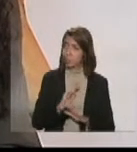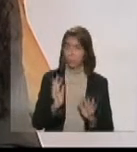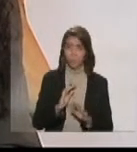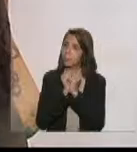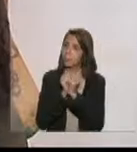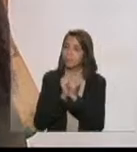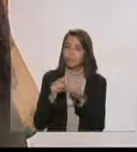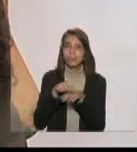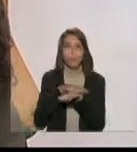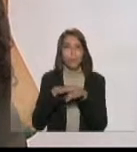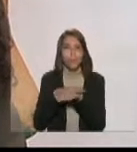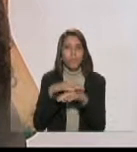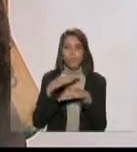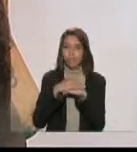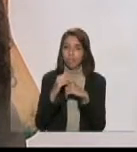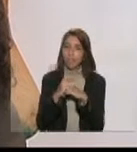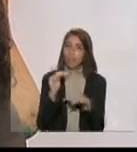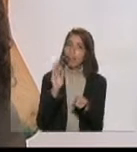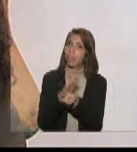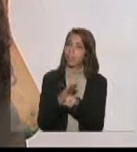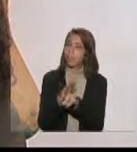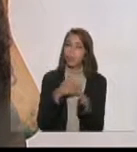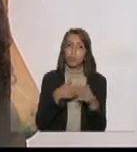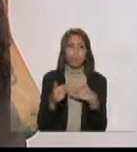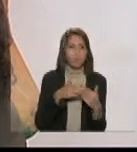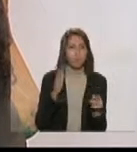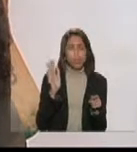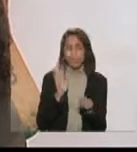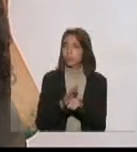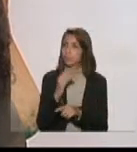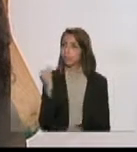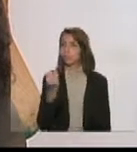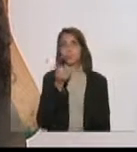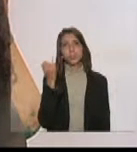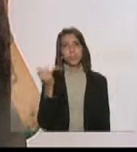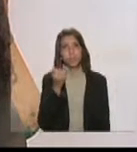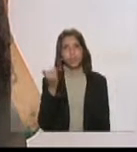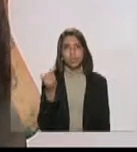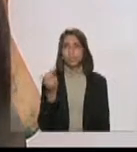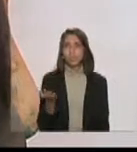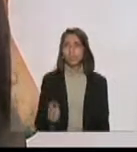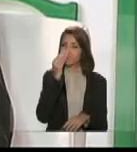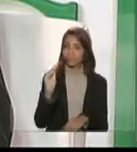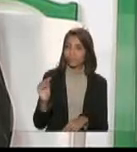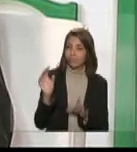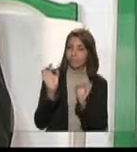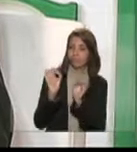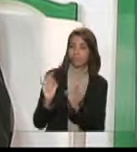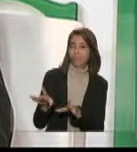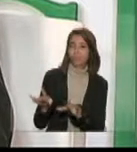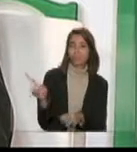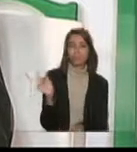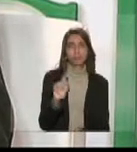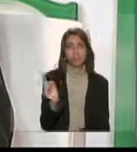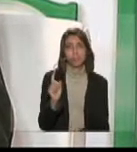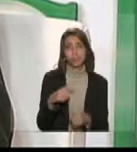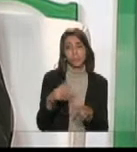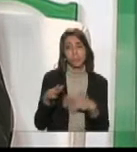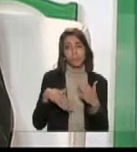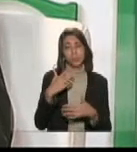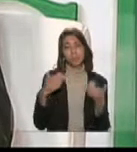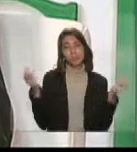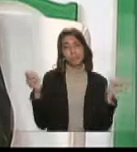desse programa ouvindo o depoimento de duas pessoas e de uma especialista reconhecida internacionalmente pelo trabalho voluntário